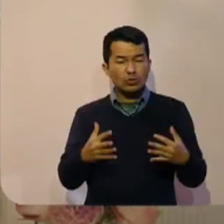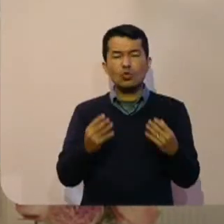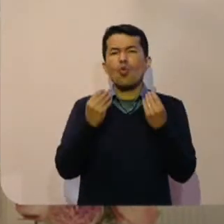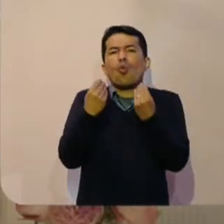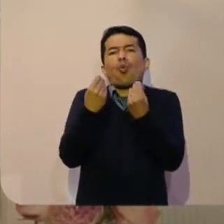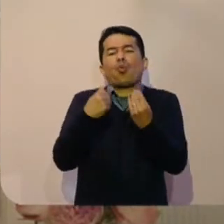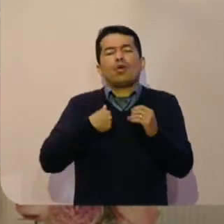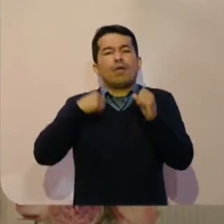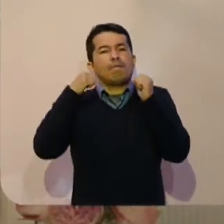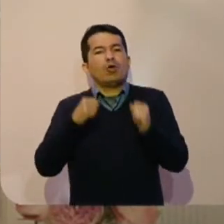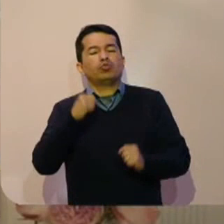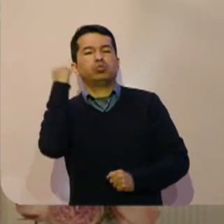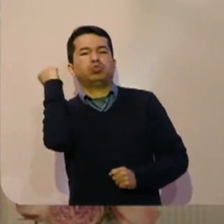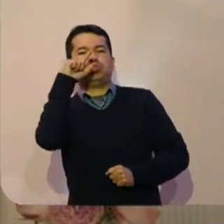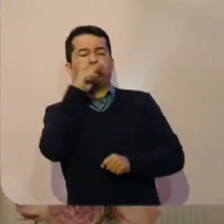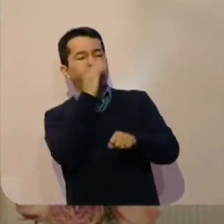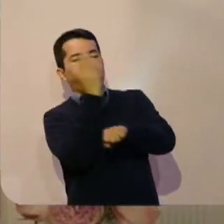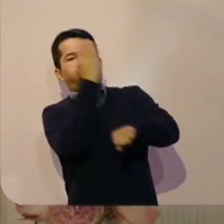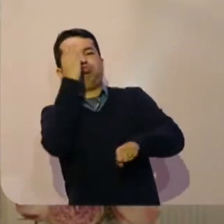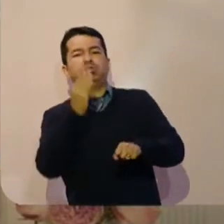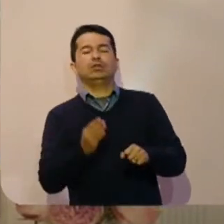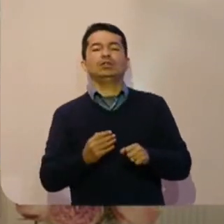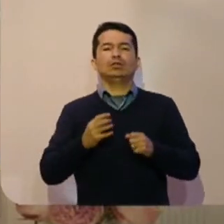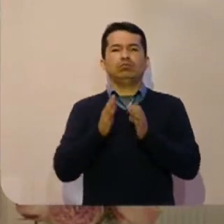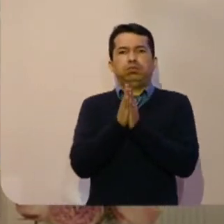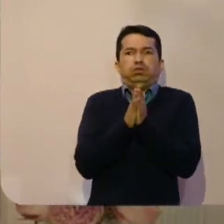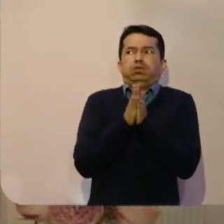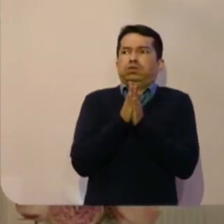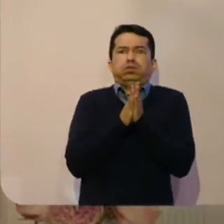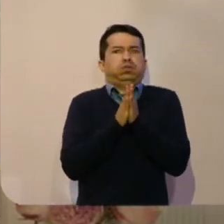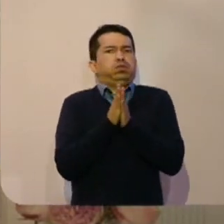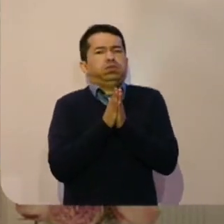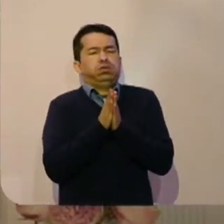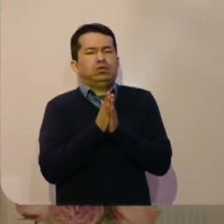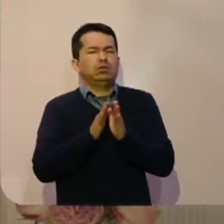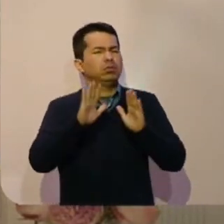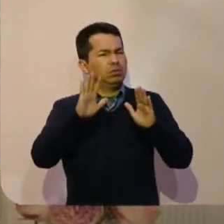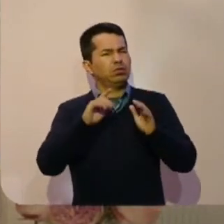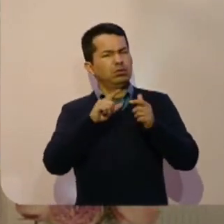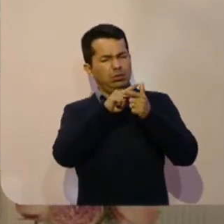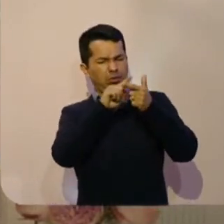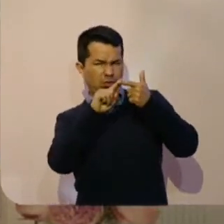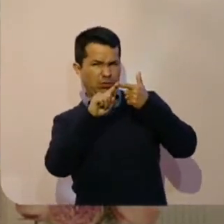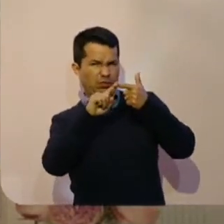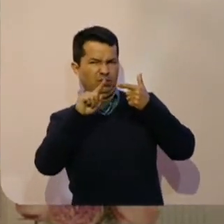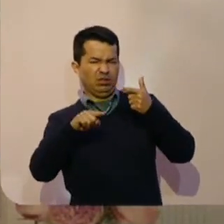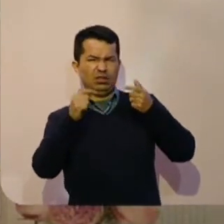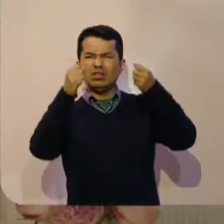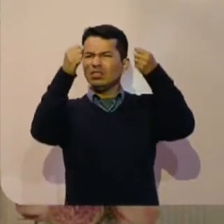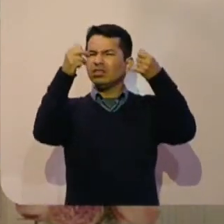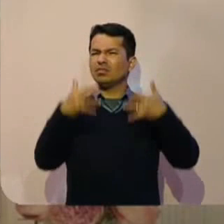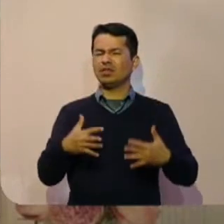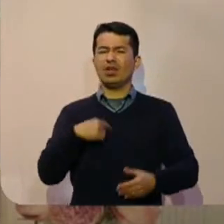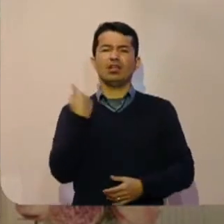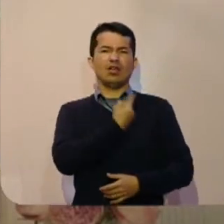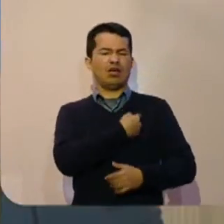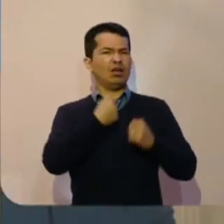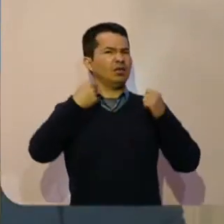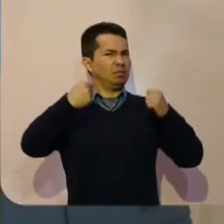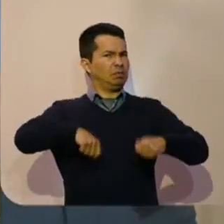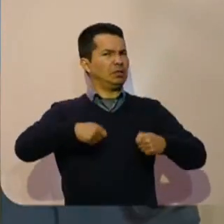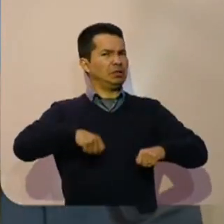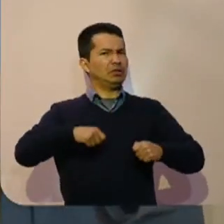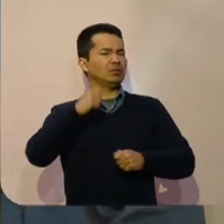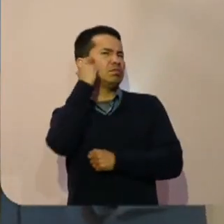enfrenta a ansiedade. E a palavra de Deus vai falar para a gente redefinir as nossas prioridades. E a Bíblia diz